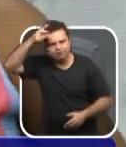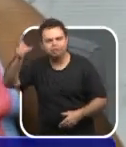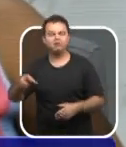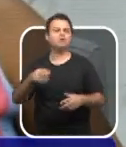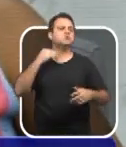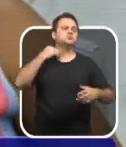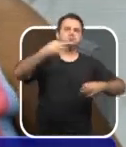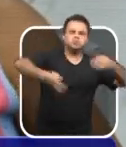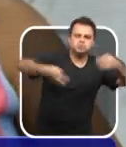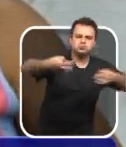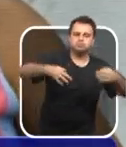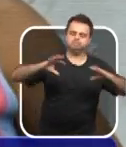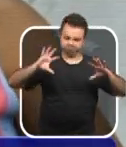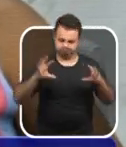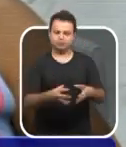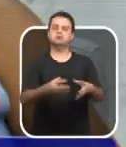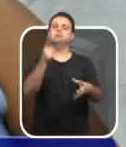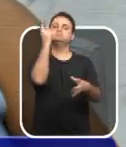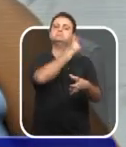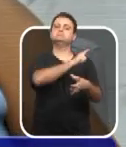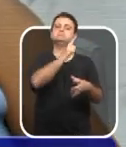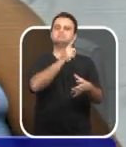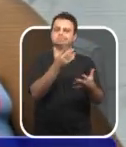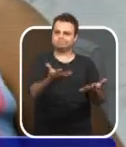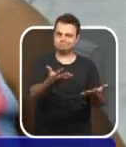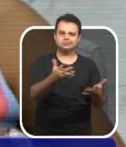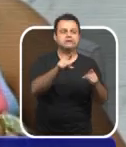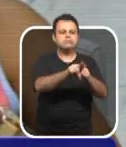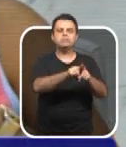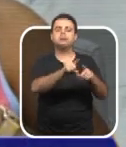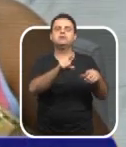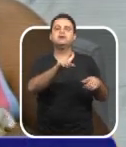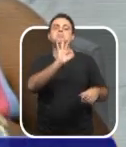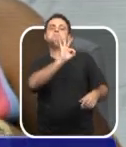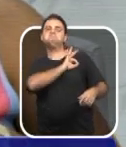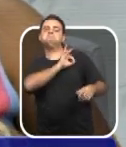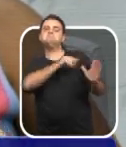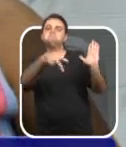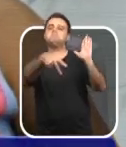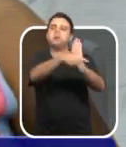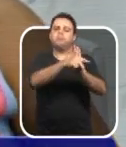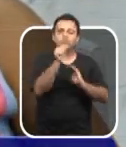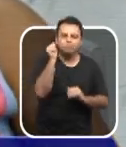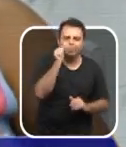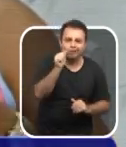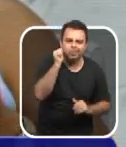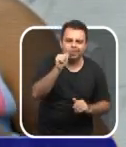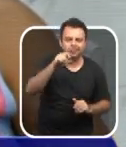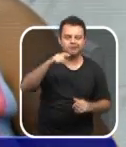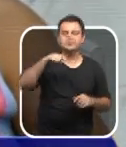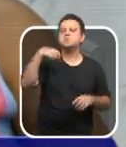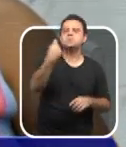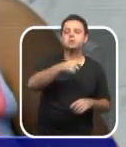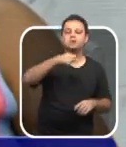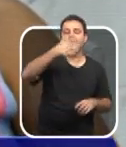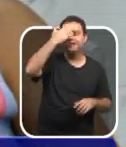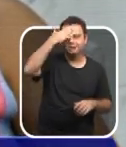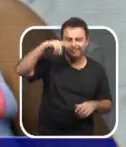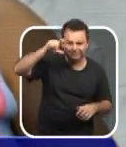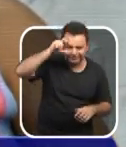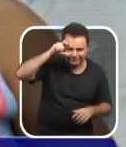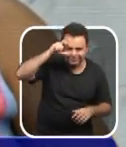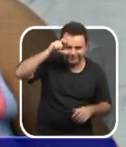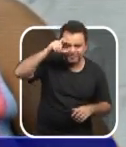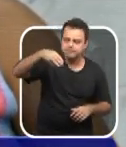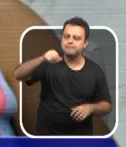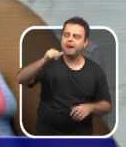pá, conseguimos. Patrulha Maria da Penha. Então, olha que bacana, né? Esse encaixe. Agora, a gente tem que fazer com que as